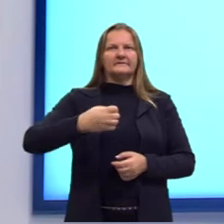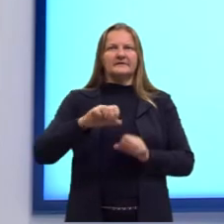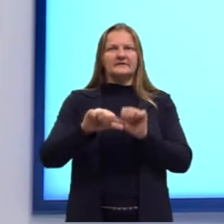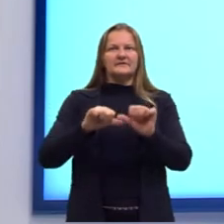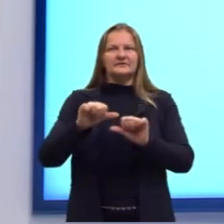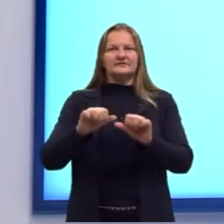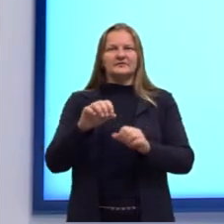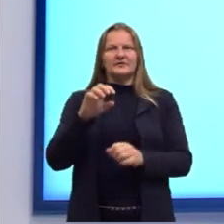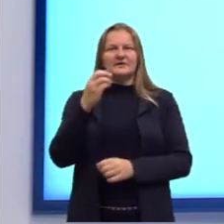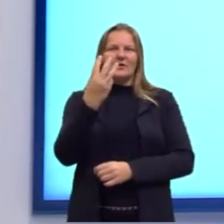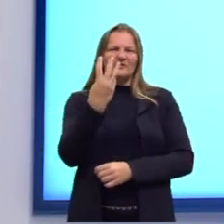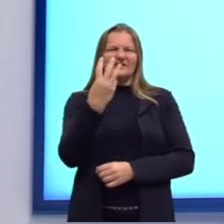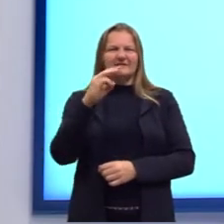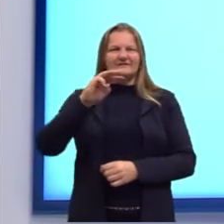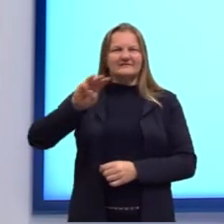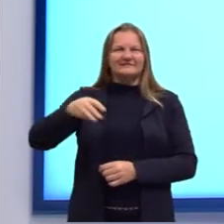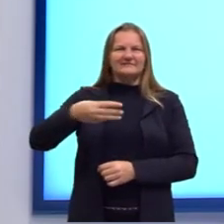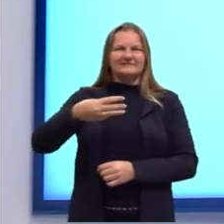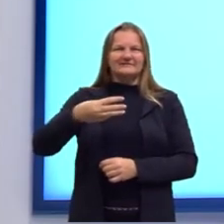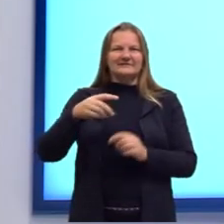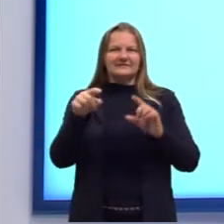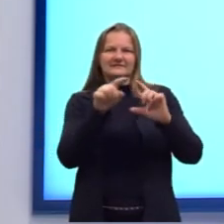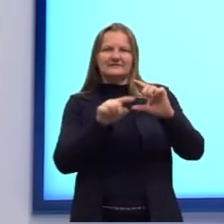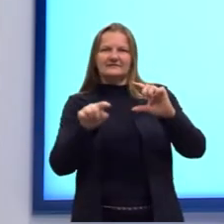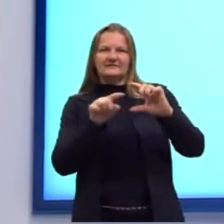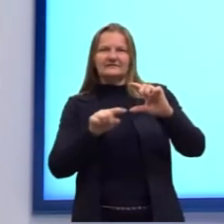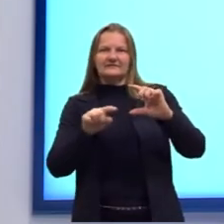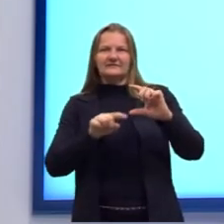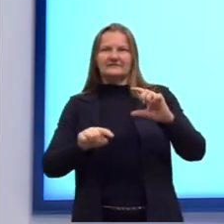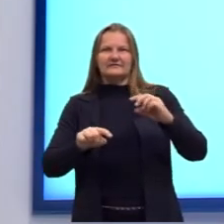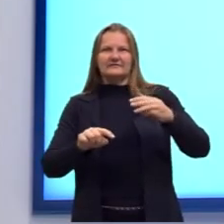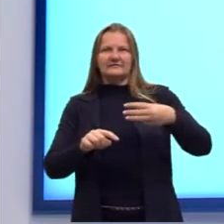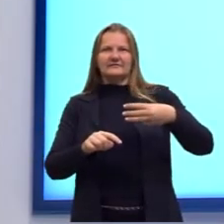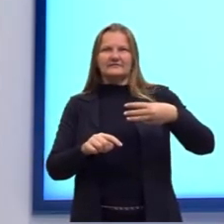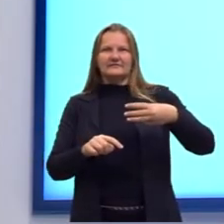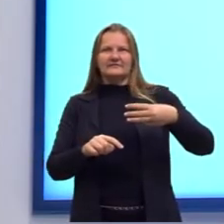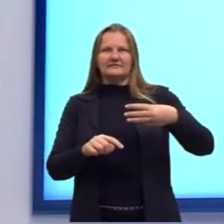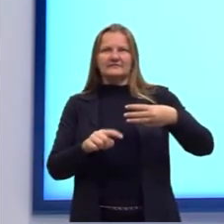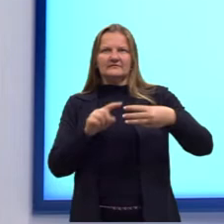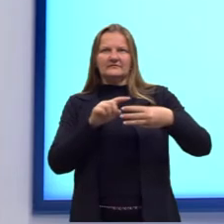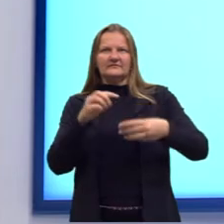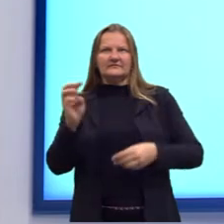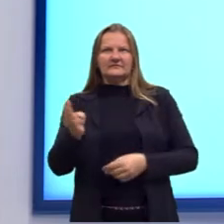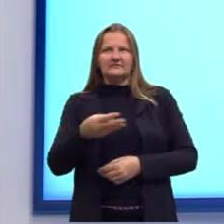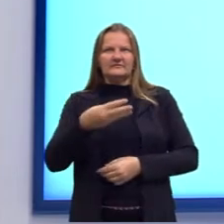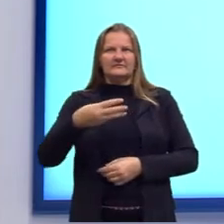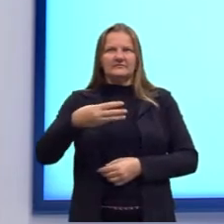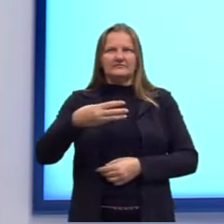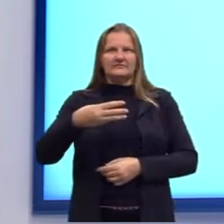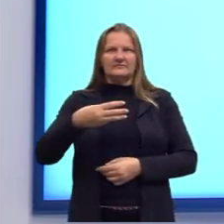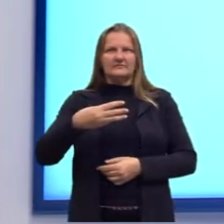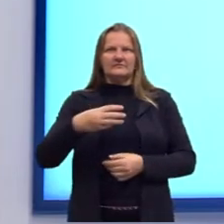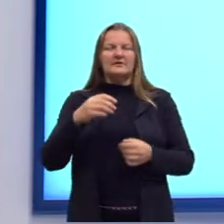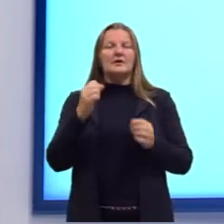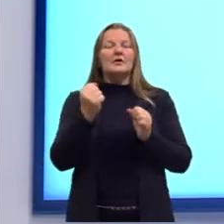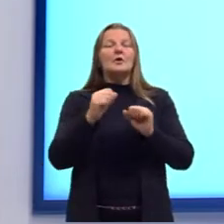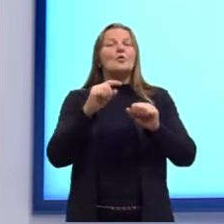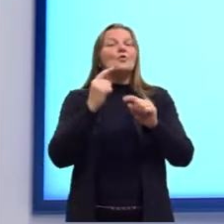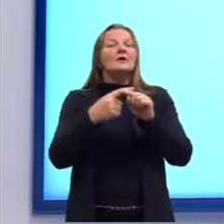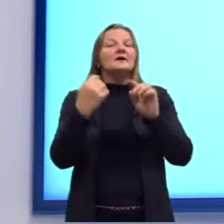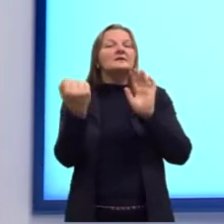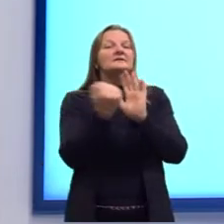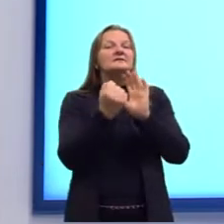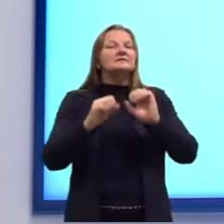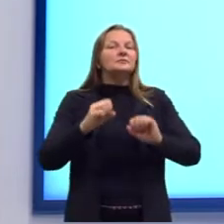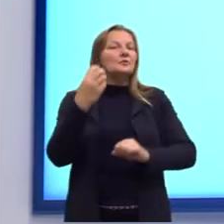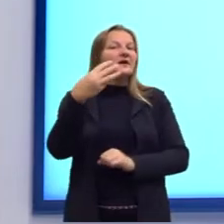que ela tem umas voltinhas tá Oi e esse símbolo ele fala então da força